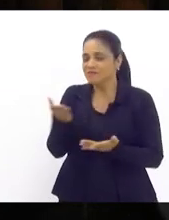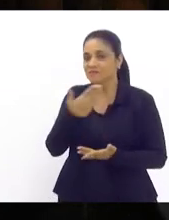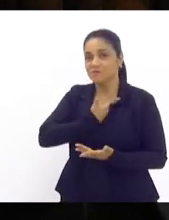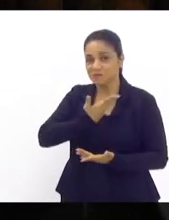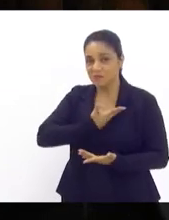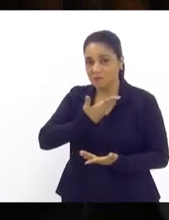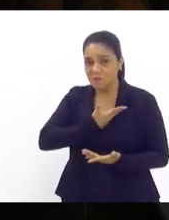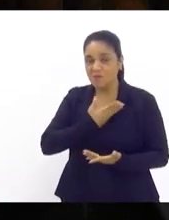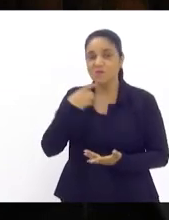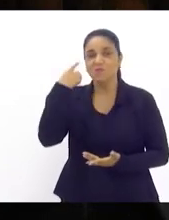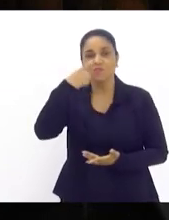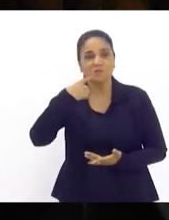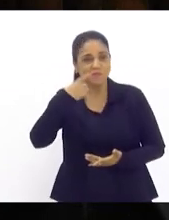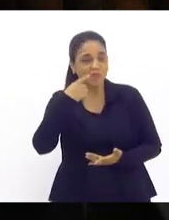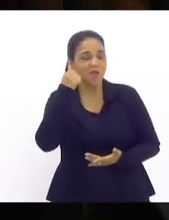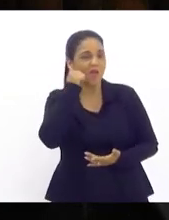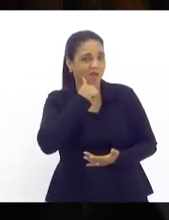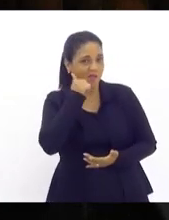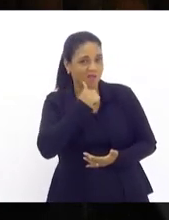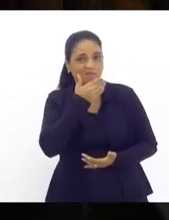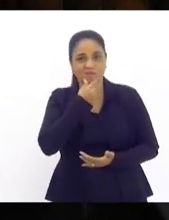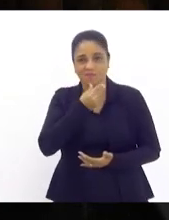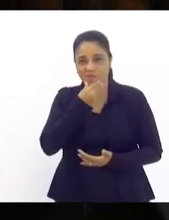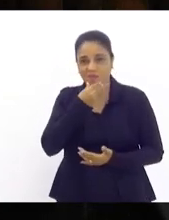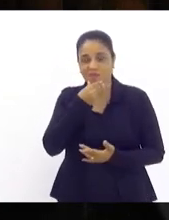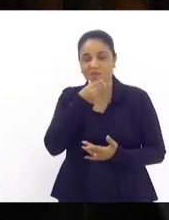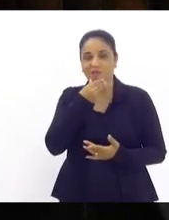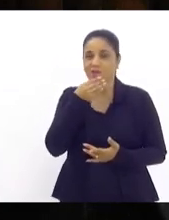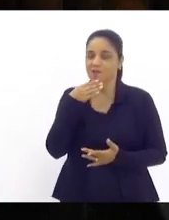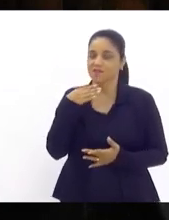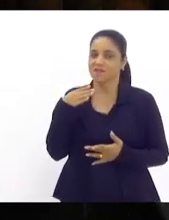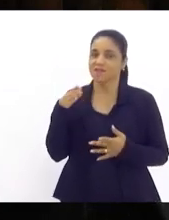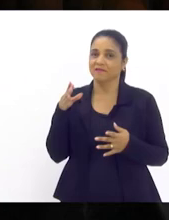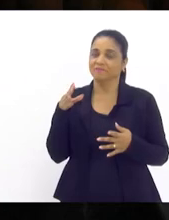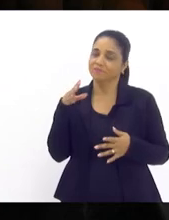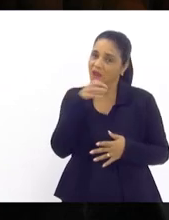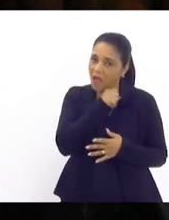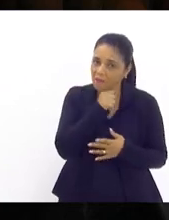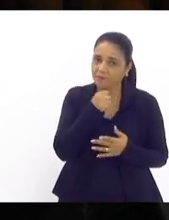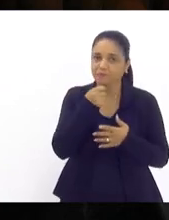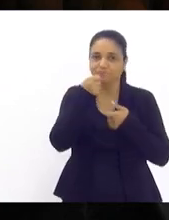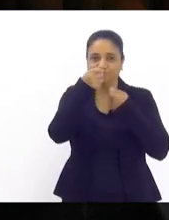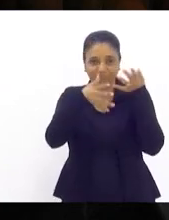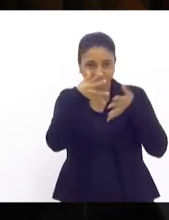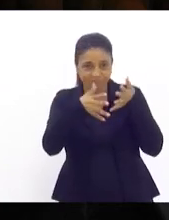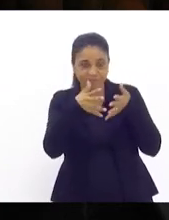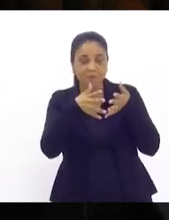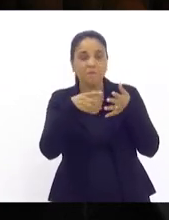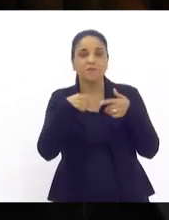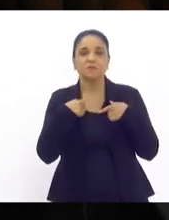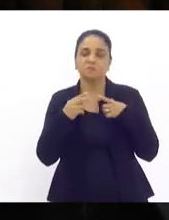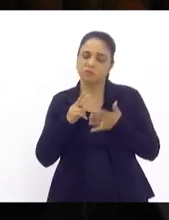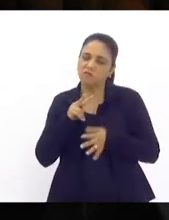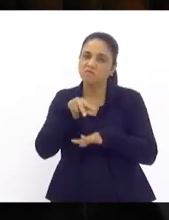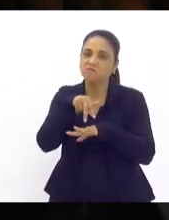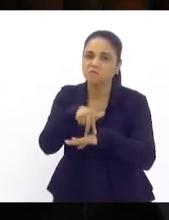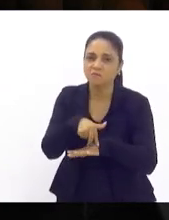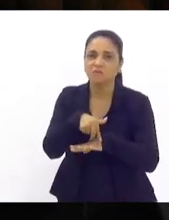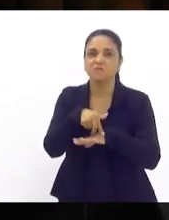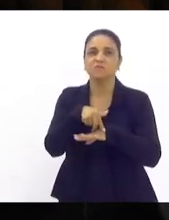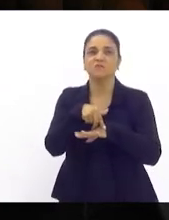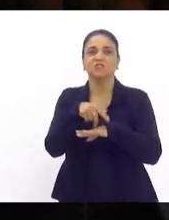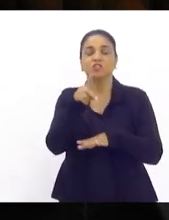deputadas, hoje eu quero ser breve, mas não podia deixar de vir a esta tribuna para falar sobre um dia